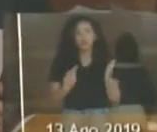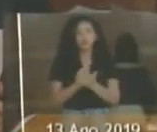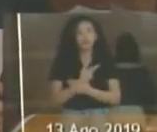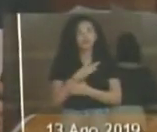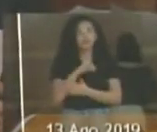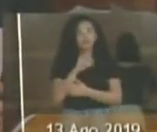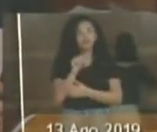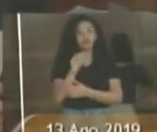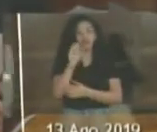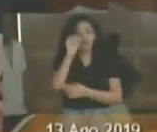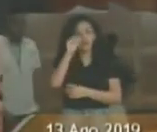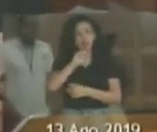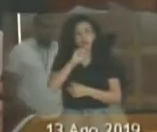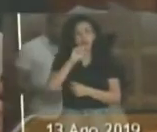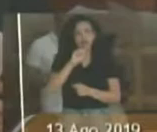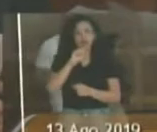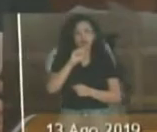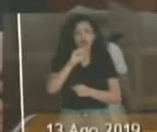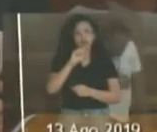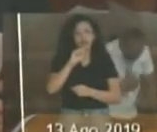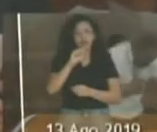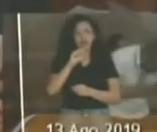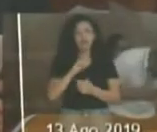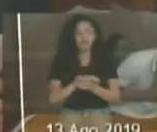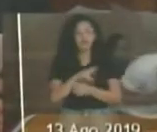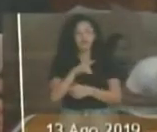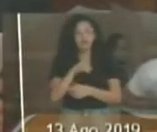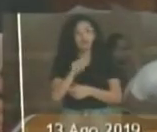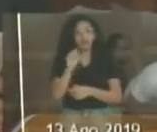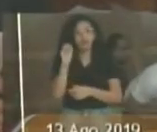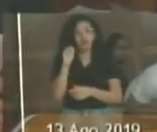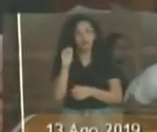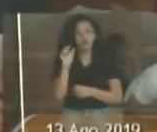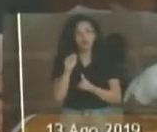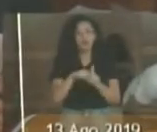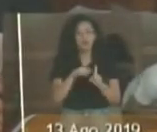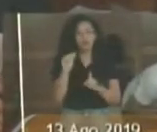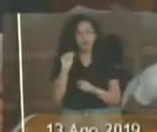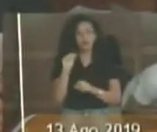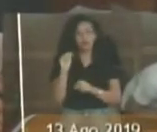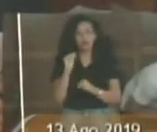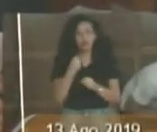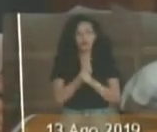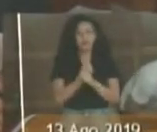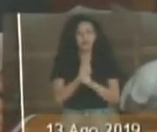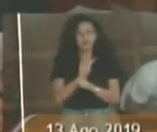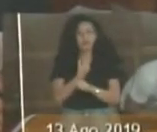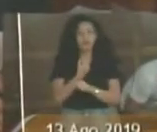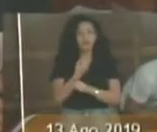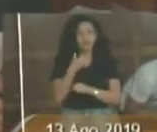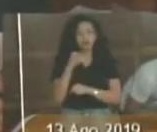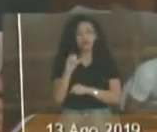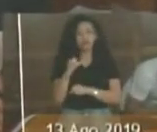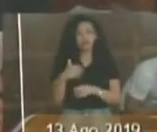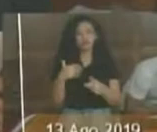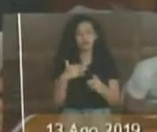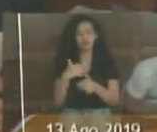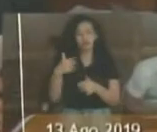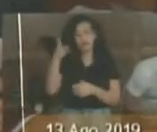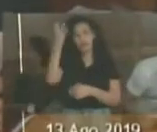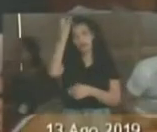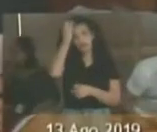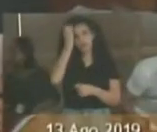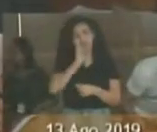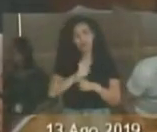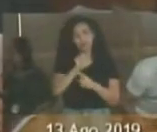dia 8 de agosto de 2019. Aos 8 dias do mês de agosto do ano de 2019, nessa cidade de Angra dos Reis, estado do